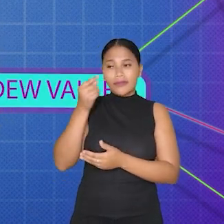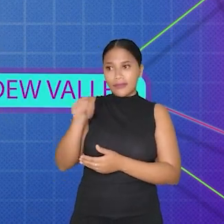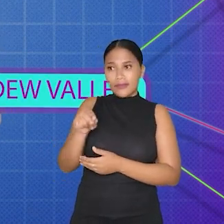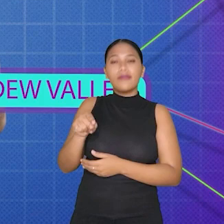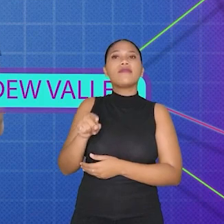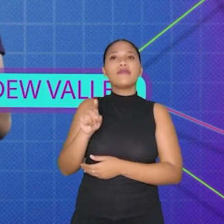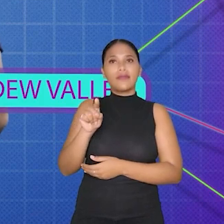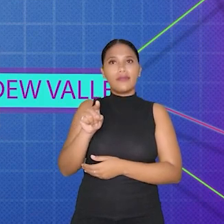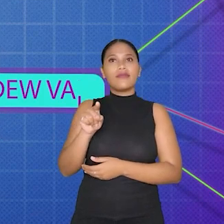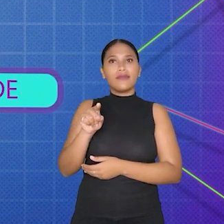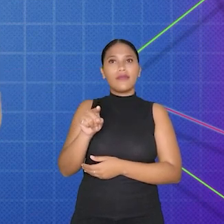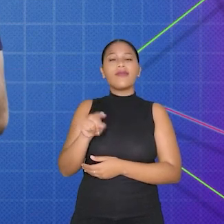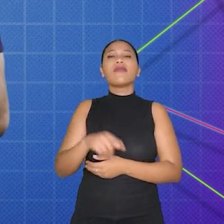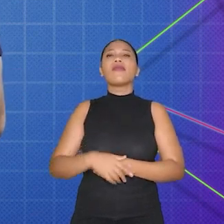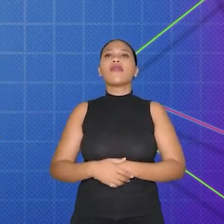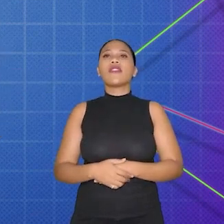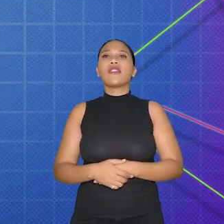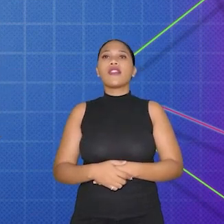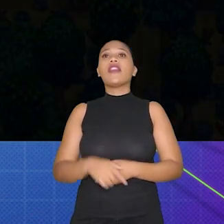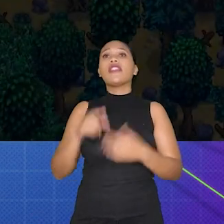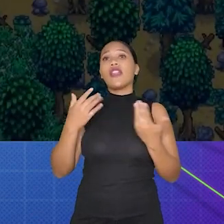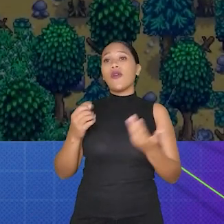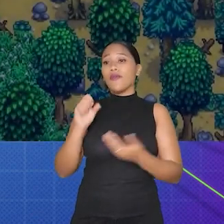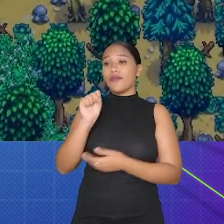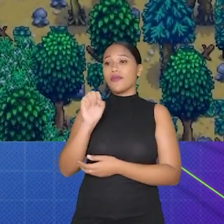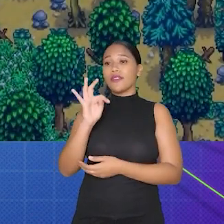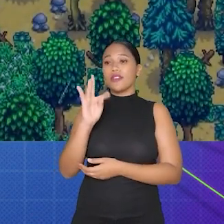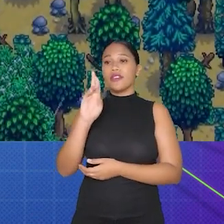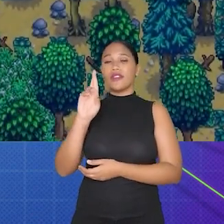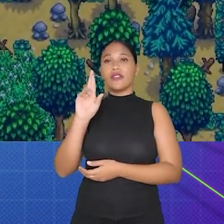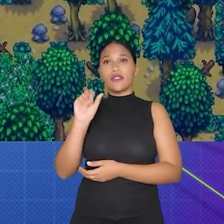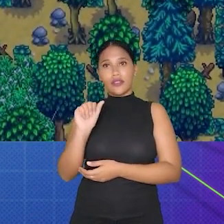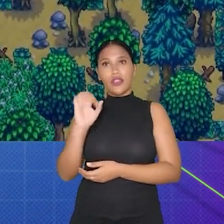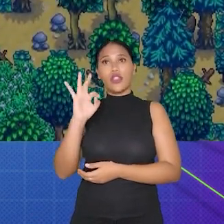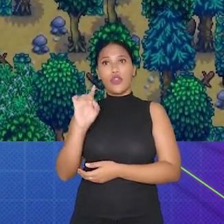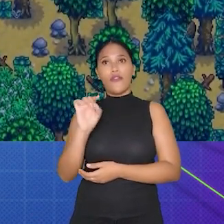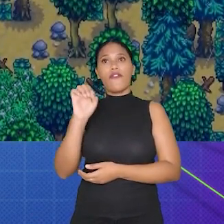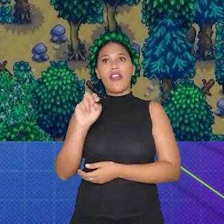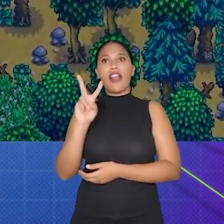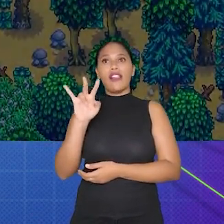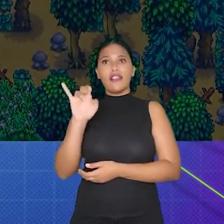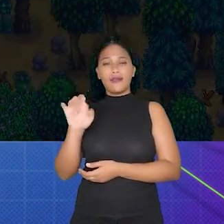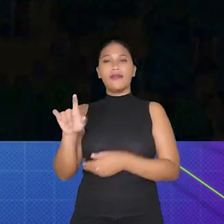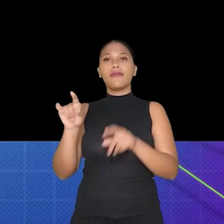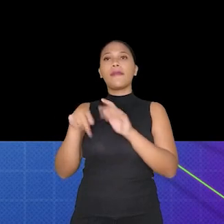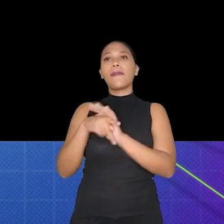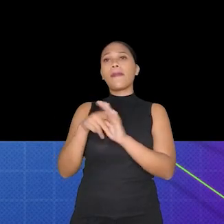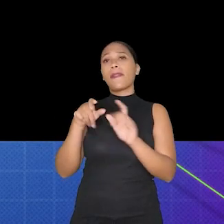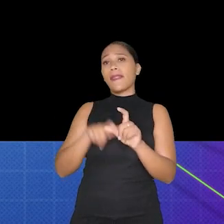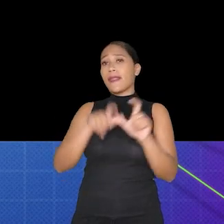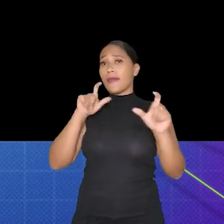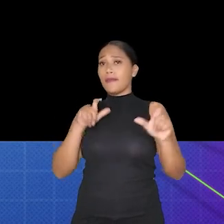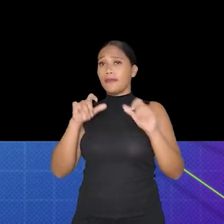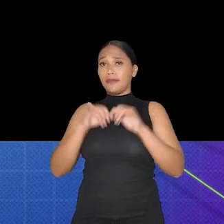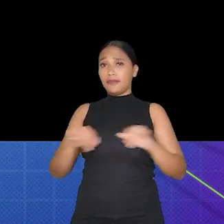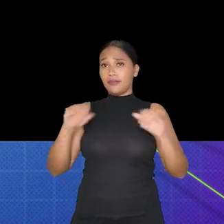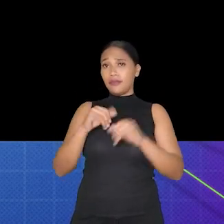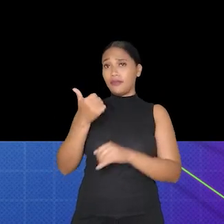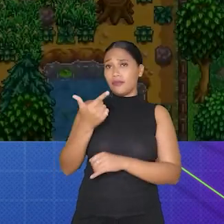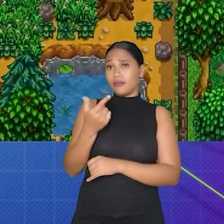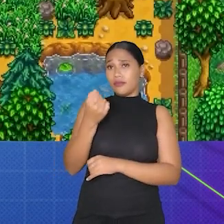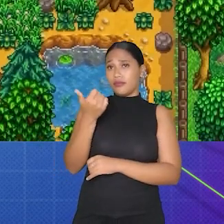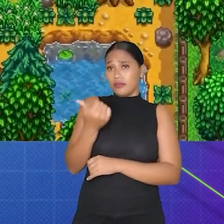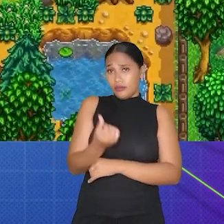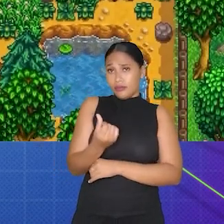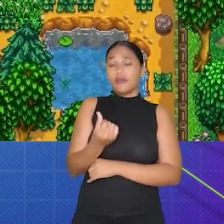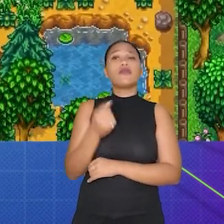a pixel art em Stardew Valley. Stardew Valley é um jogo eletrônico independente desenvolvido por Eric Baroni e lançado